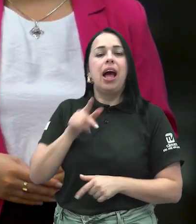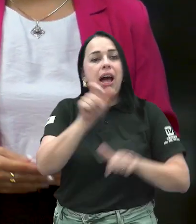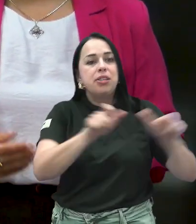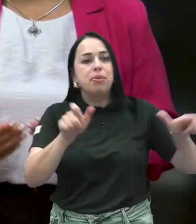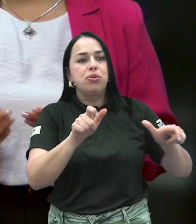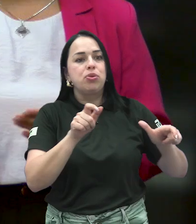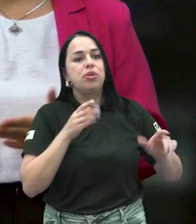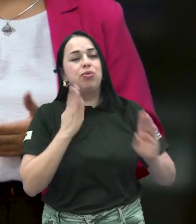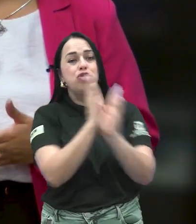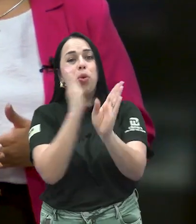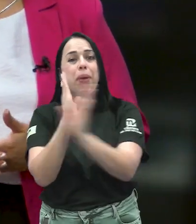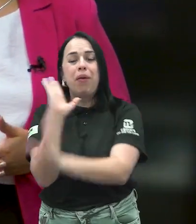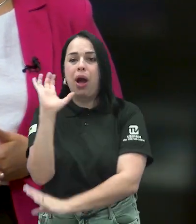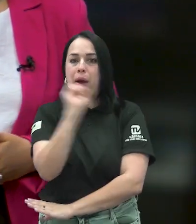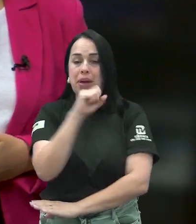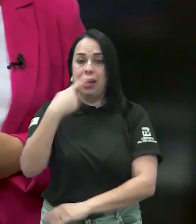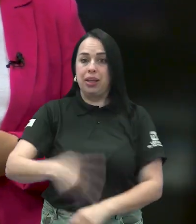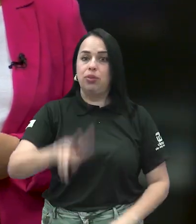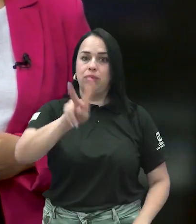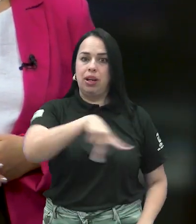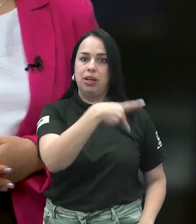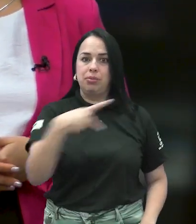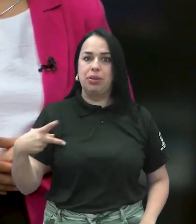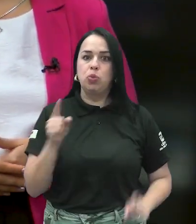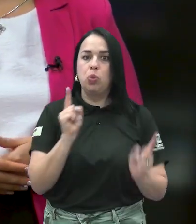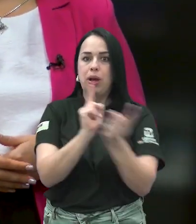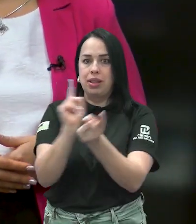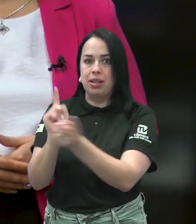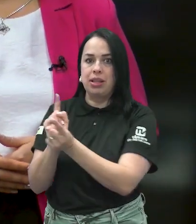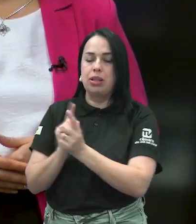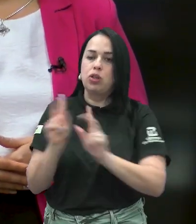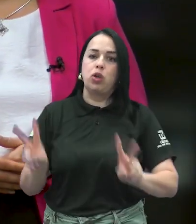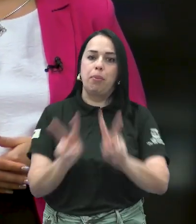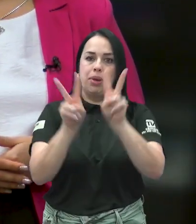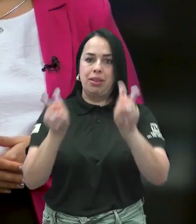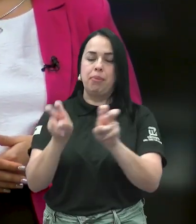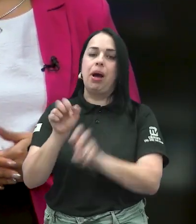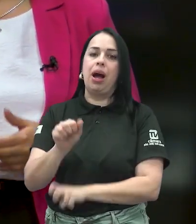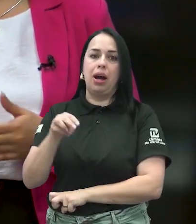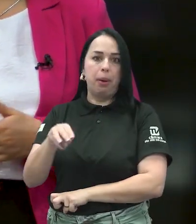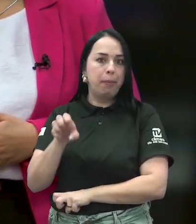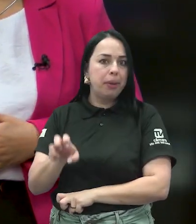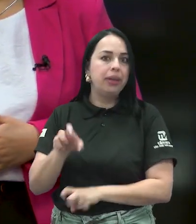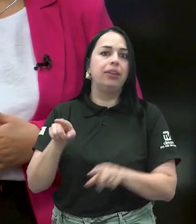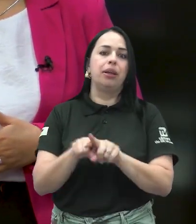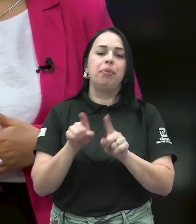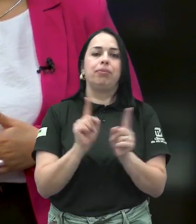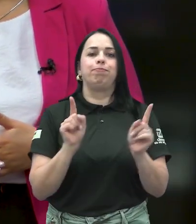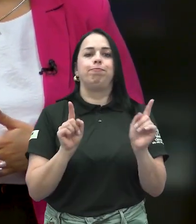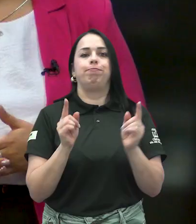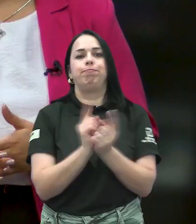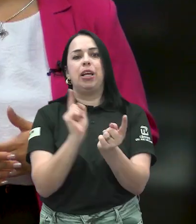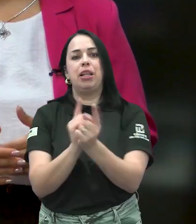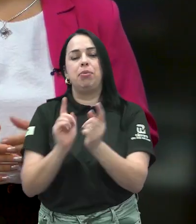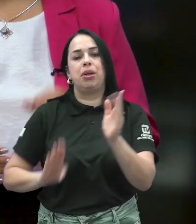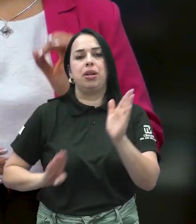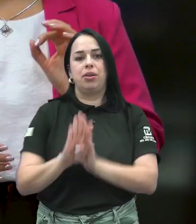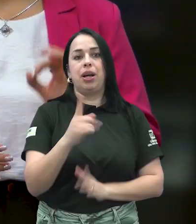sido cada vez mais diagnosticada. No Vale do Paraíba, os atendimentos da doença pelo SUS cresceram